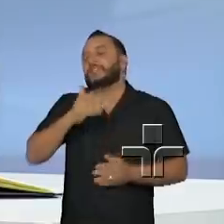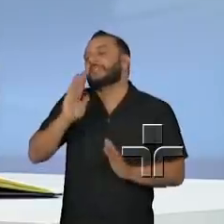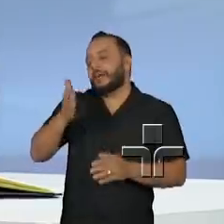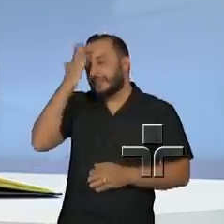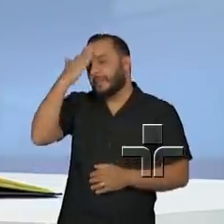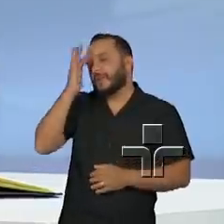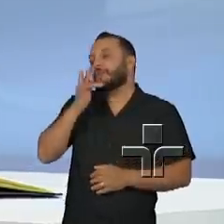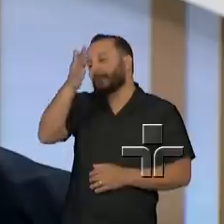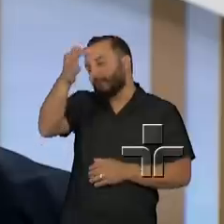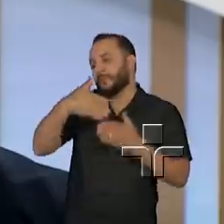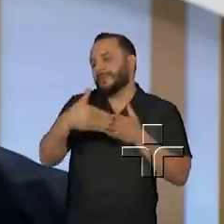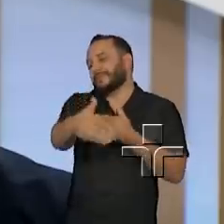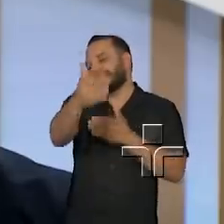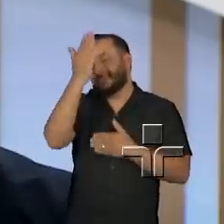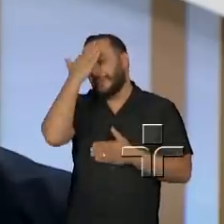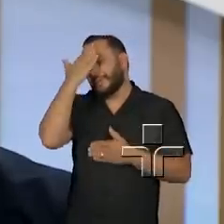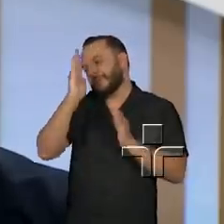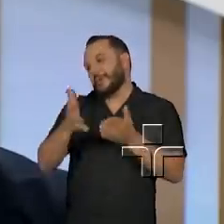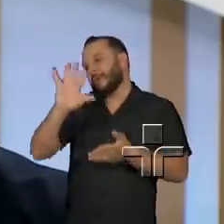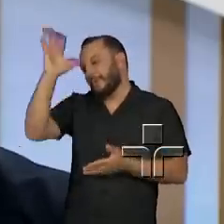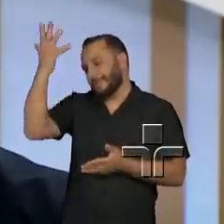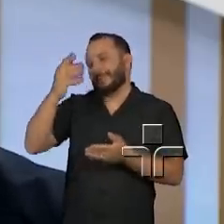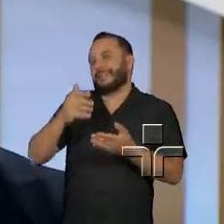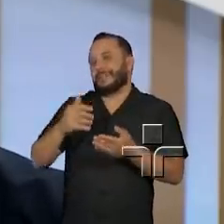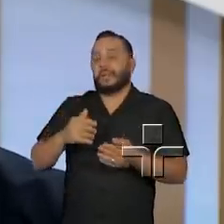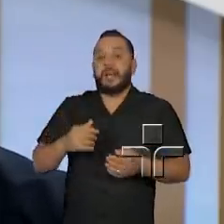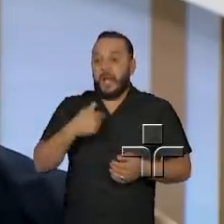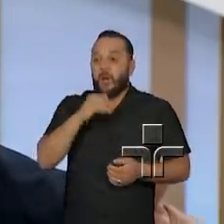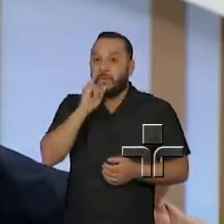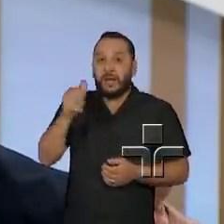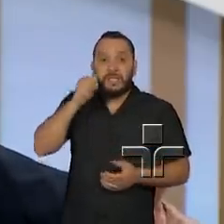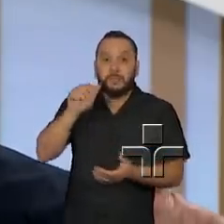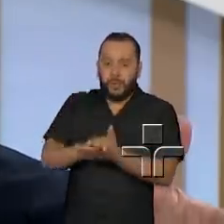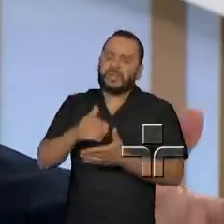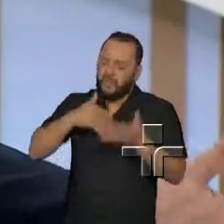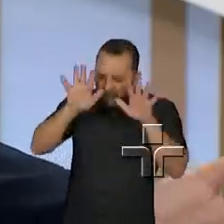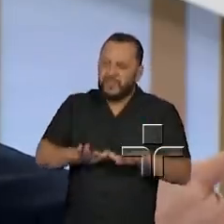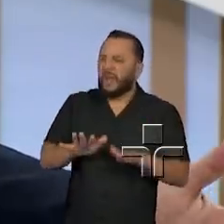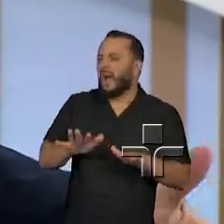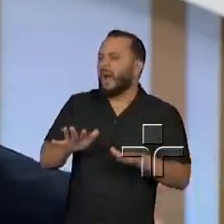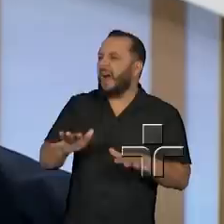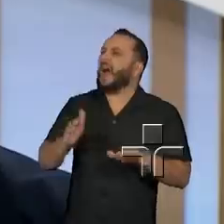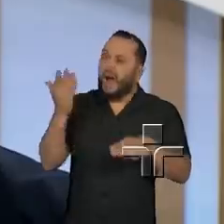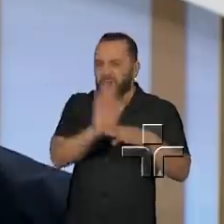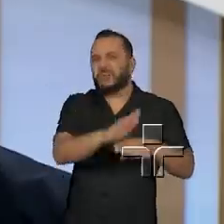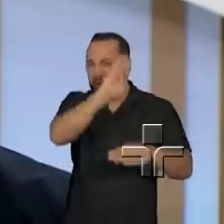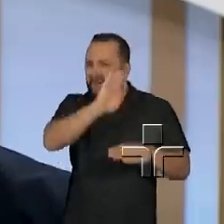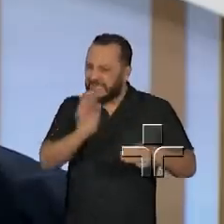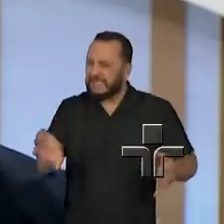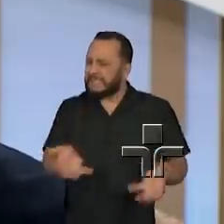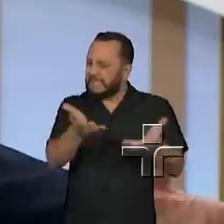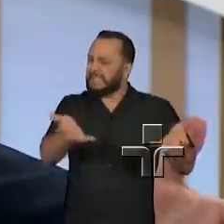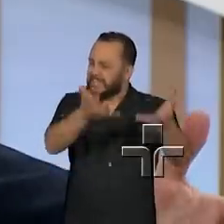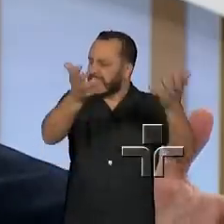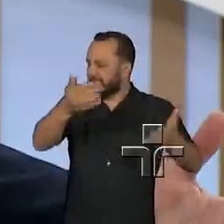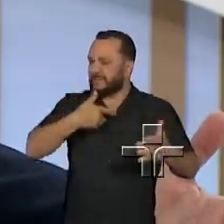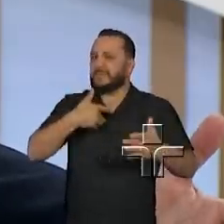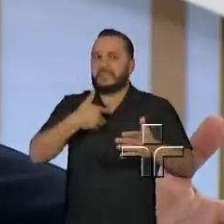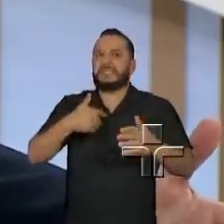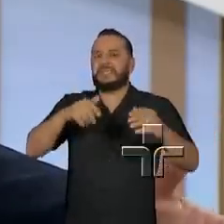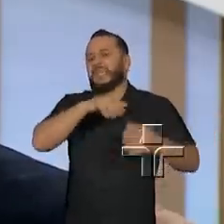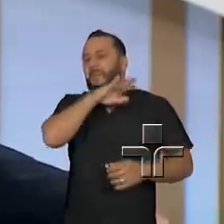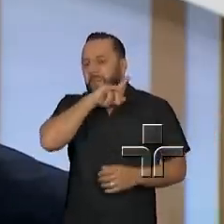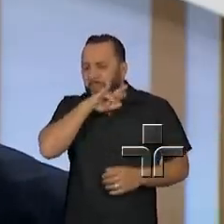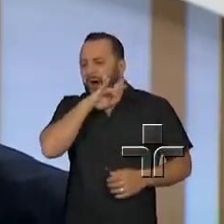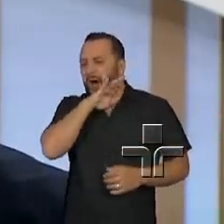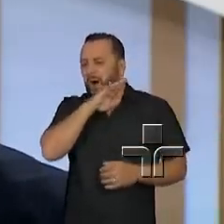cheiro de queimado era forte. E eu falei, não, vamos ficar, a gente está construindo, a gente faz parte da construção de um país. Se as coisas estão mal, é porque